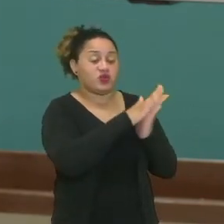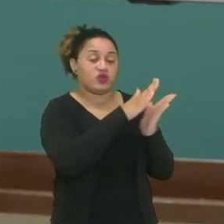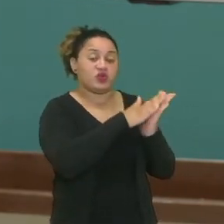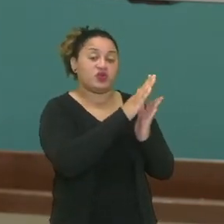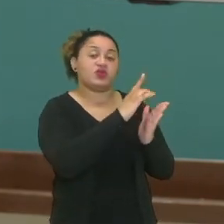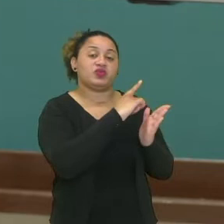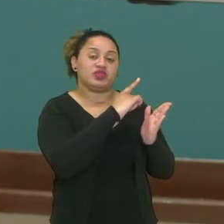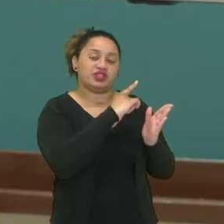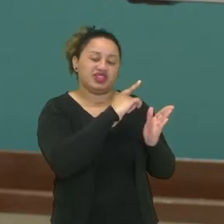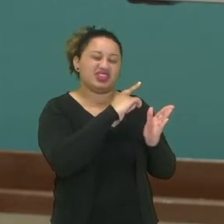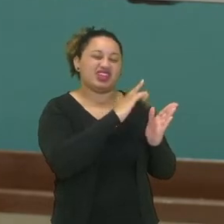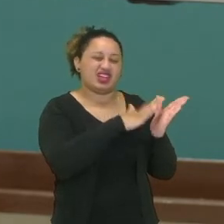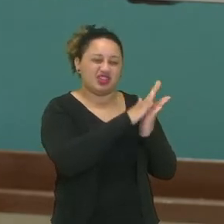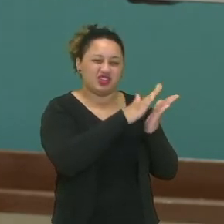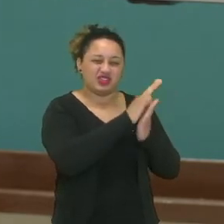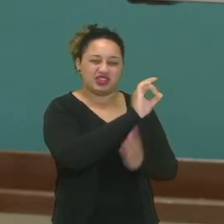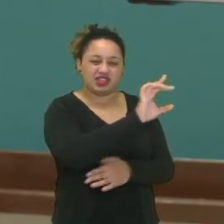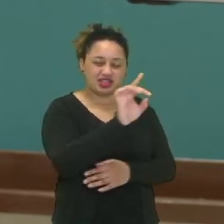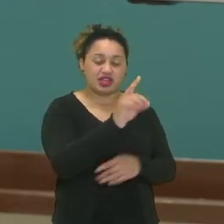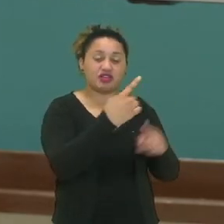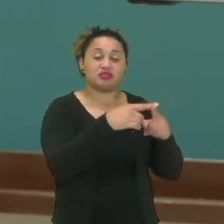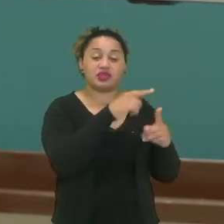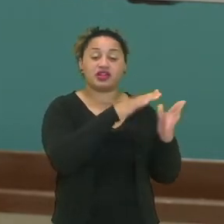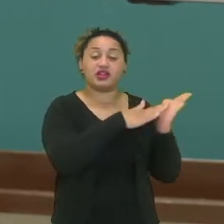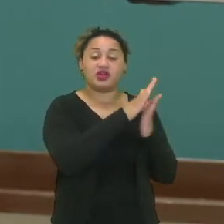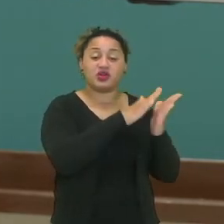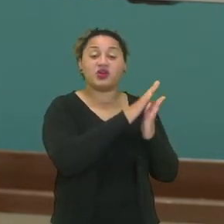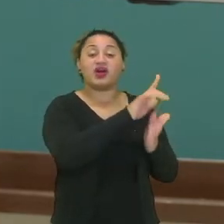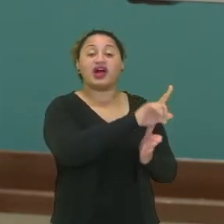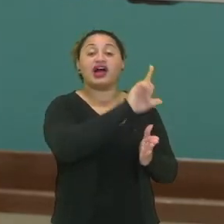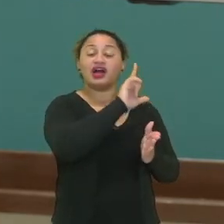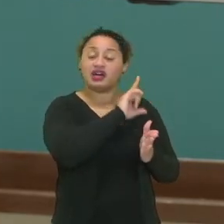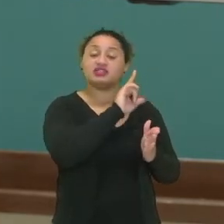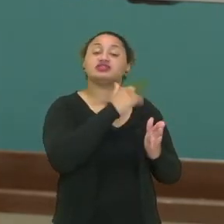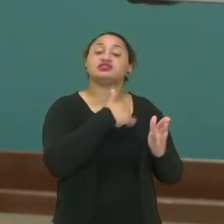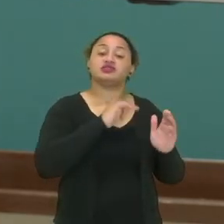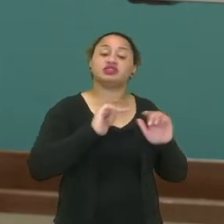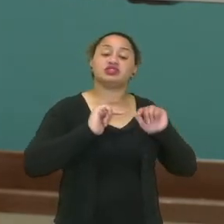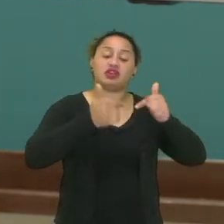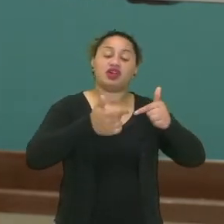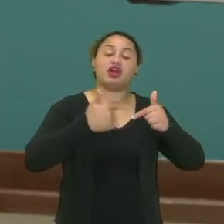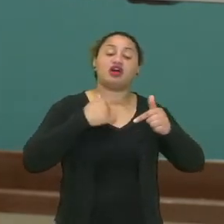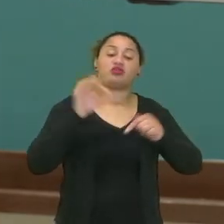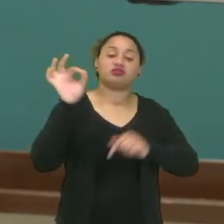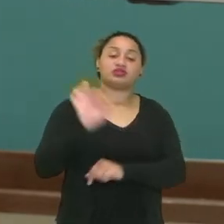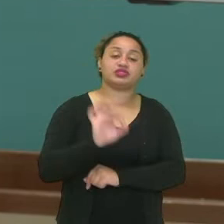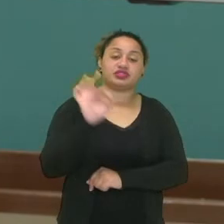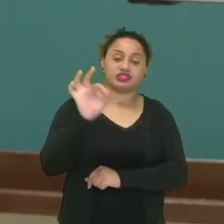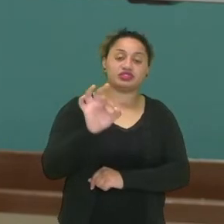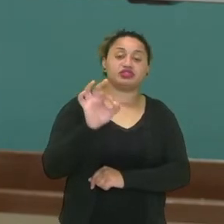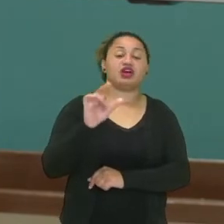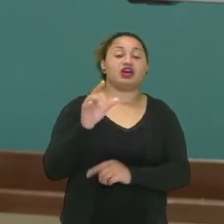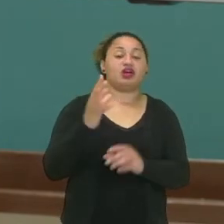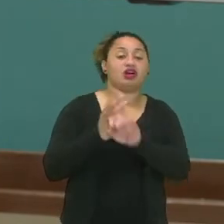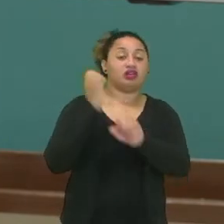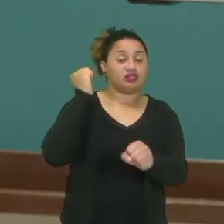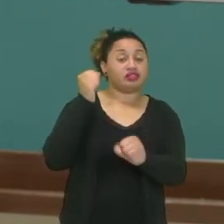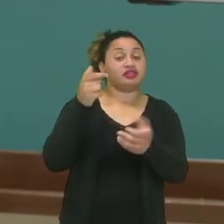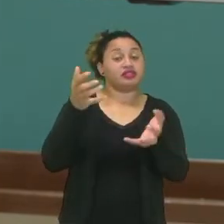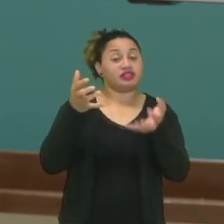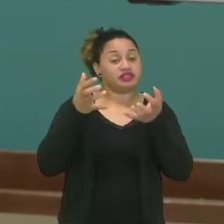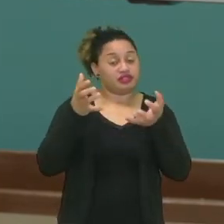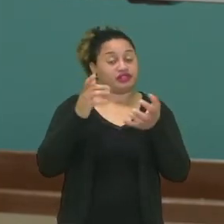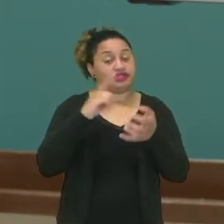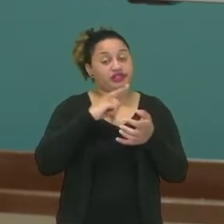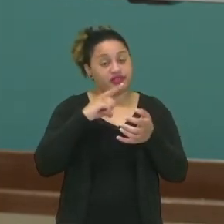unitário que a gente falou lá, porque lá está o custo antes de você aplicar o percentual de lucro que você deseja